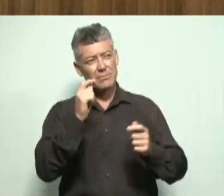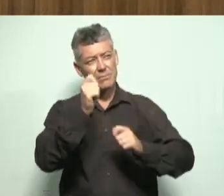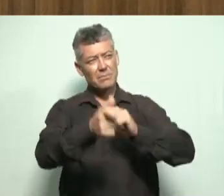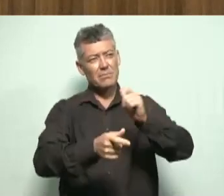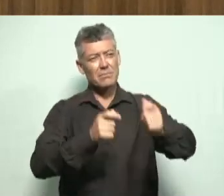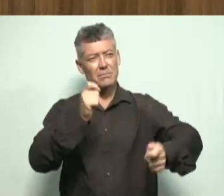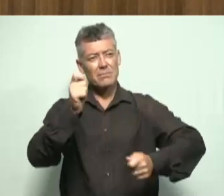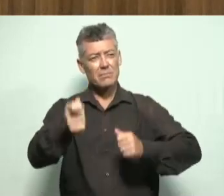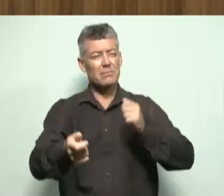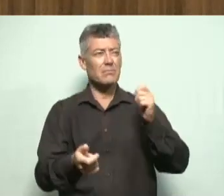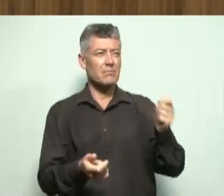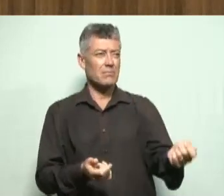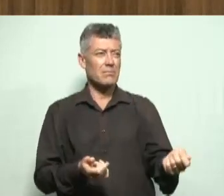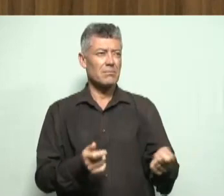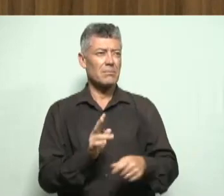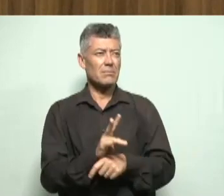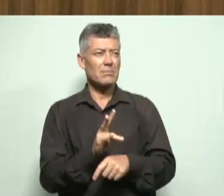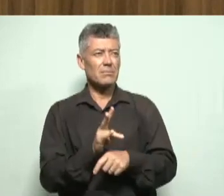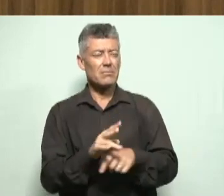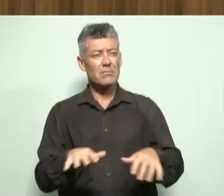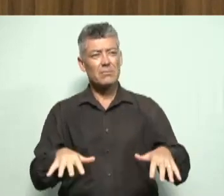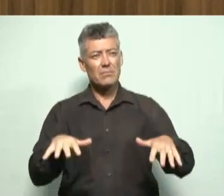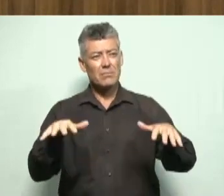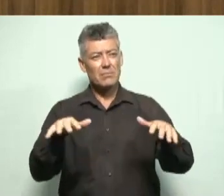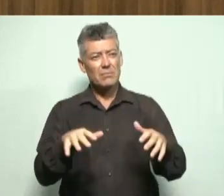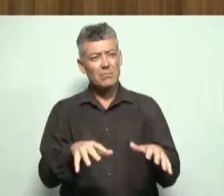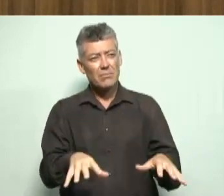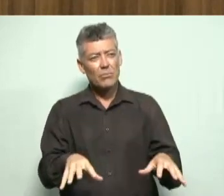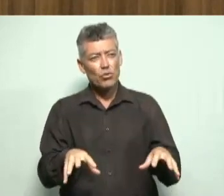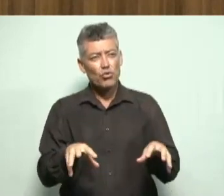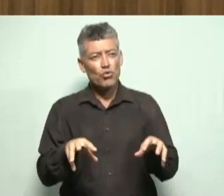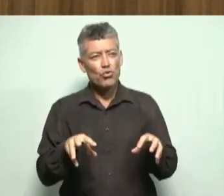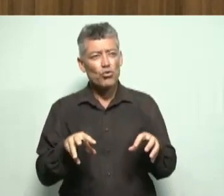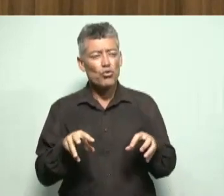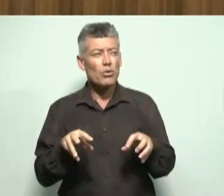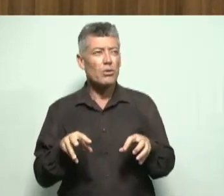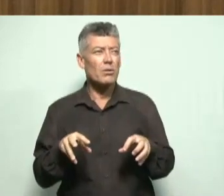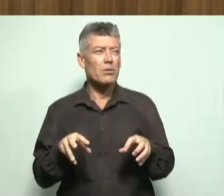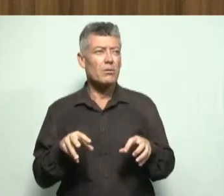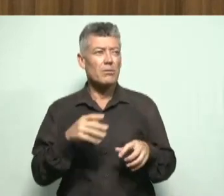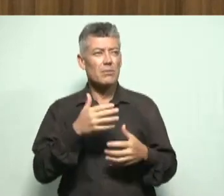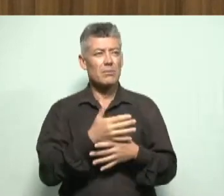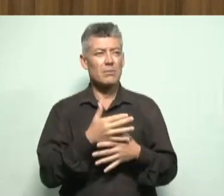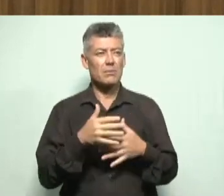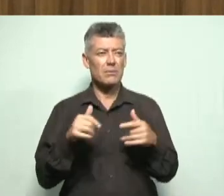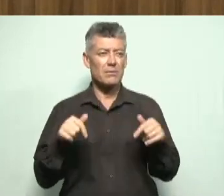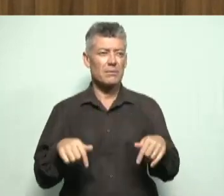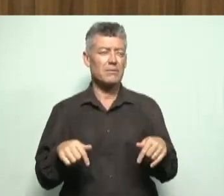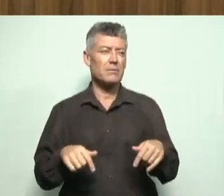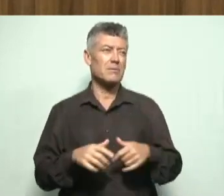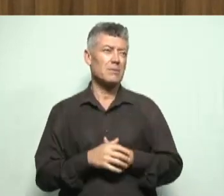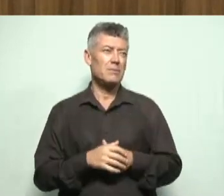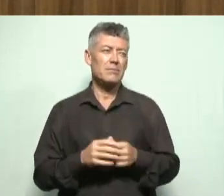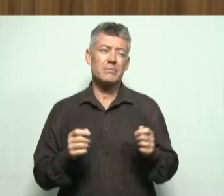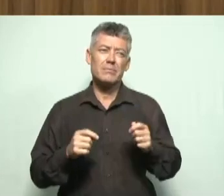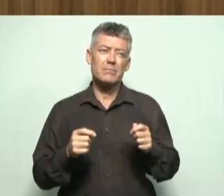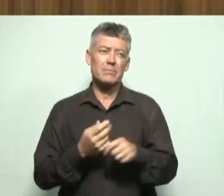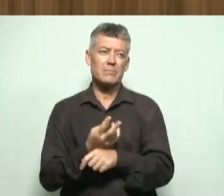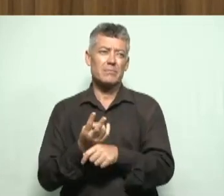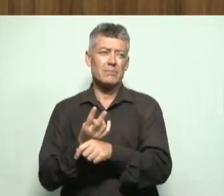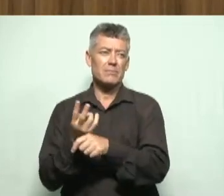na prevenção de alagamentos e drenagem na nossa cidade. Nós precisamos